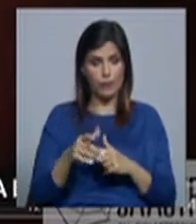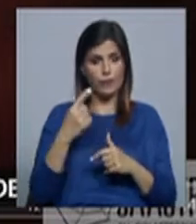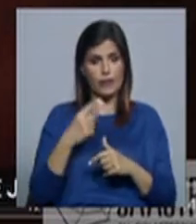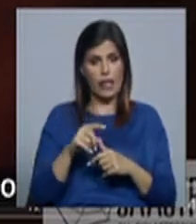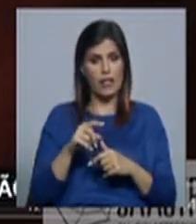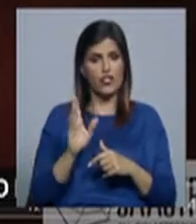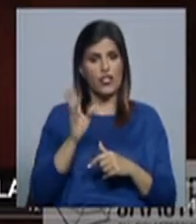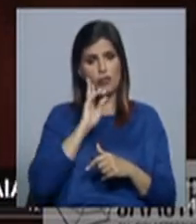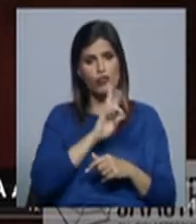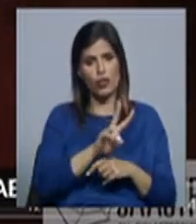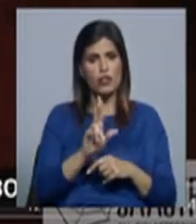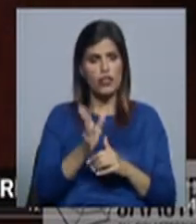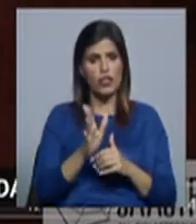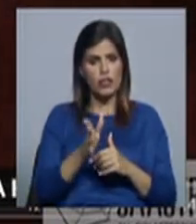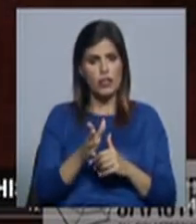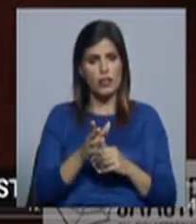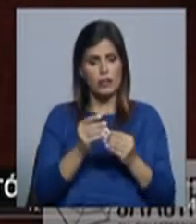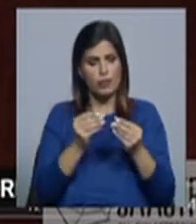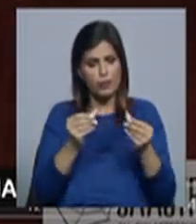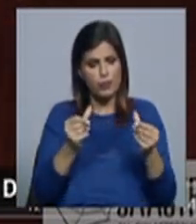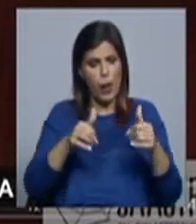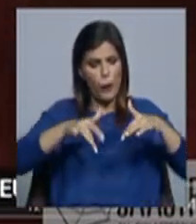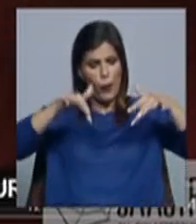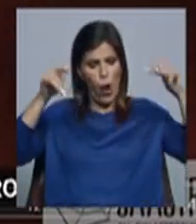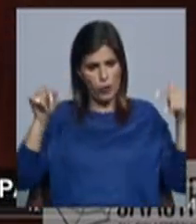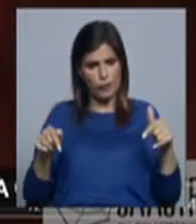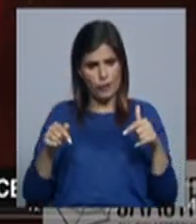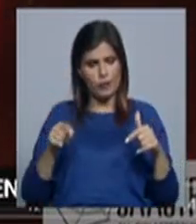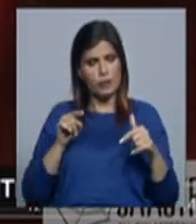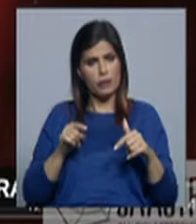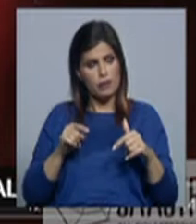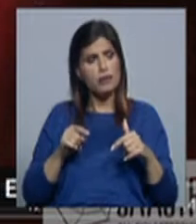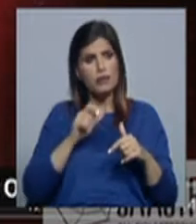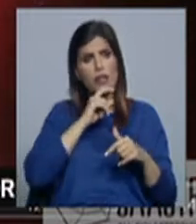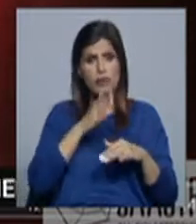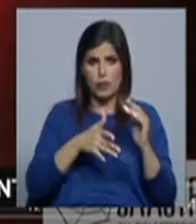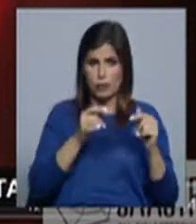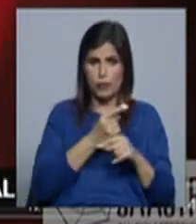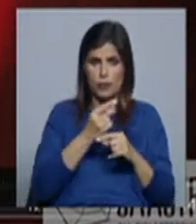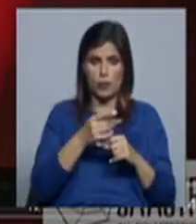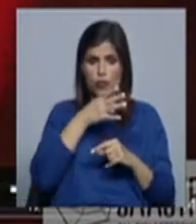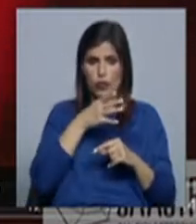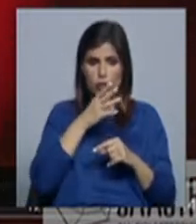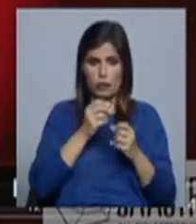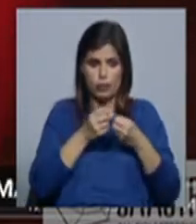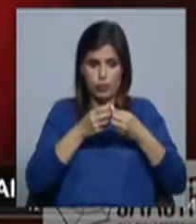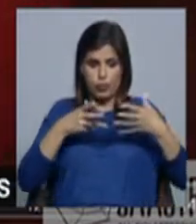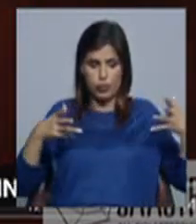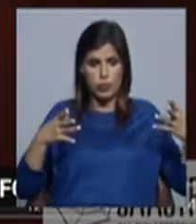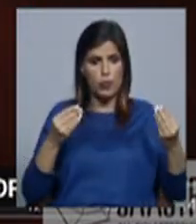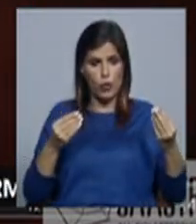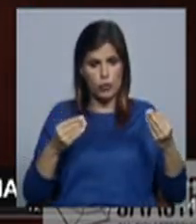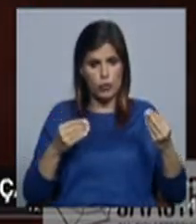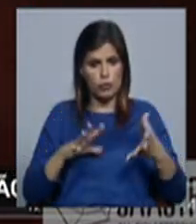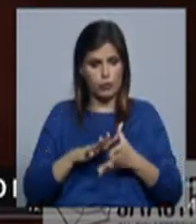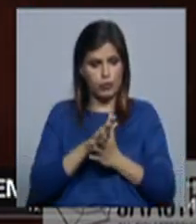registros observacionais de detritos, de poeiras. Isso é expectável, porque, como eu te disse há bocado, ela vai crescer muito, vai arrasar tudo e